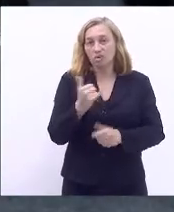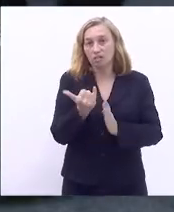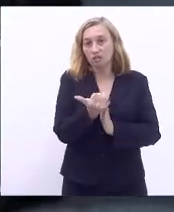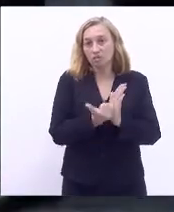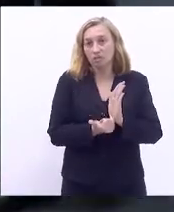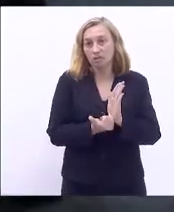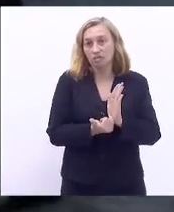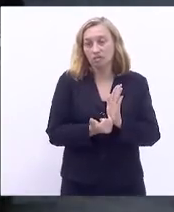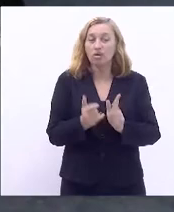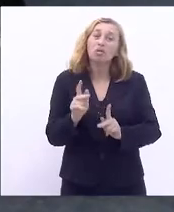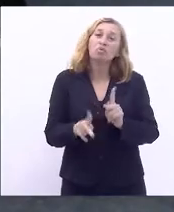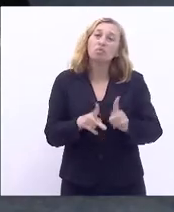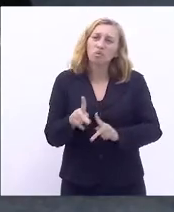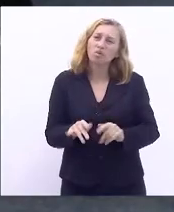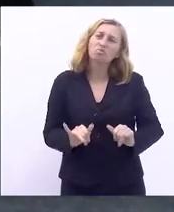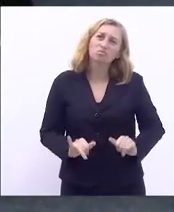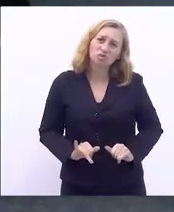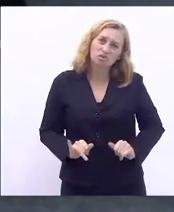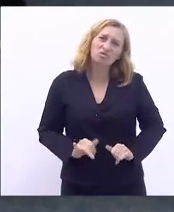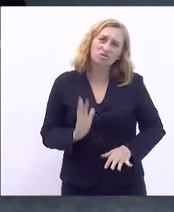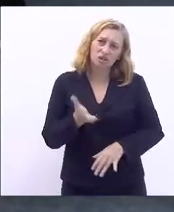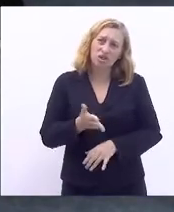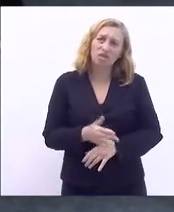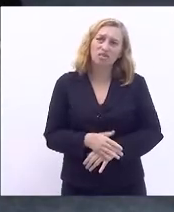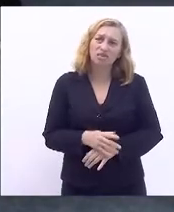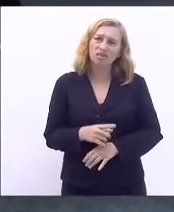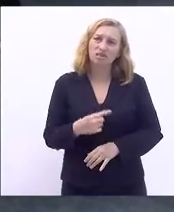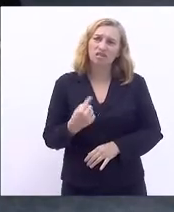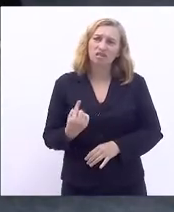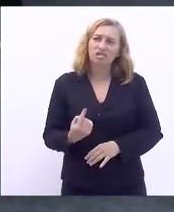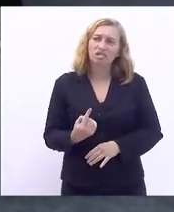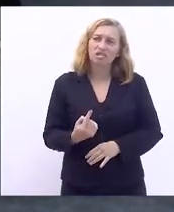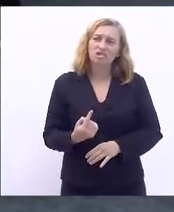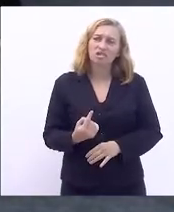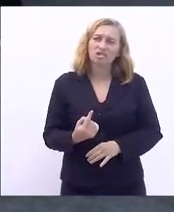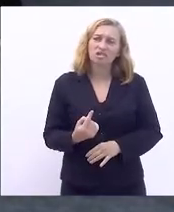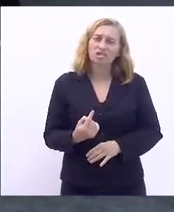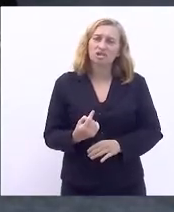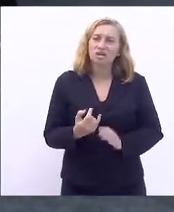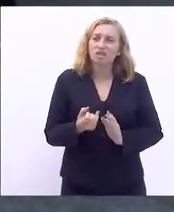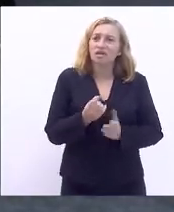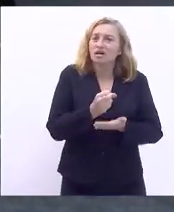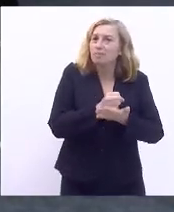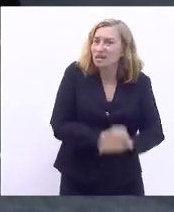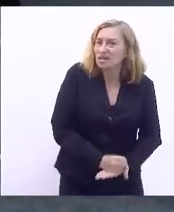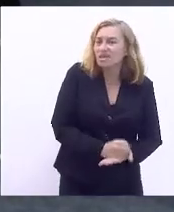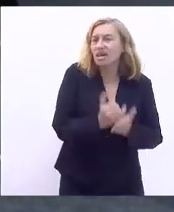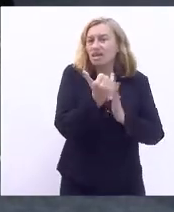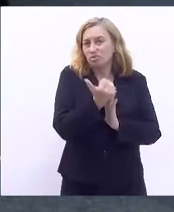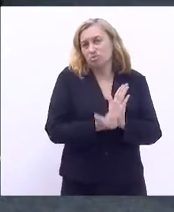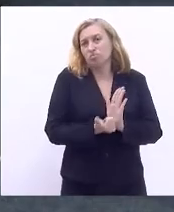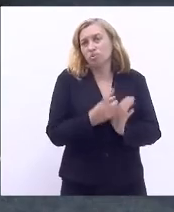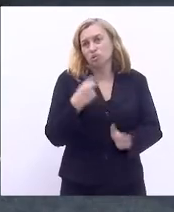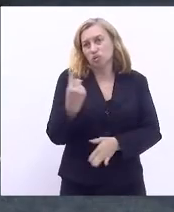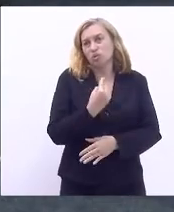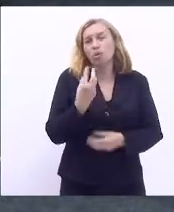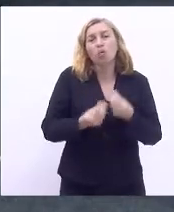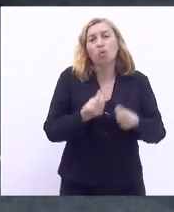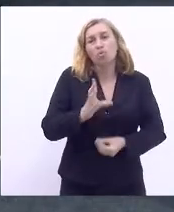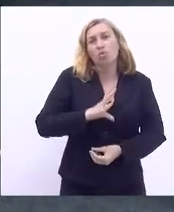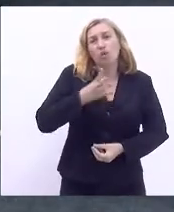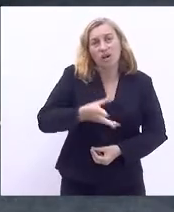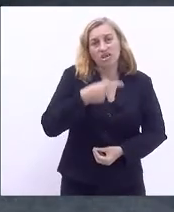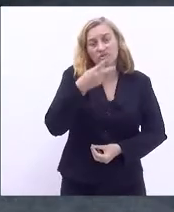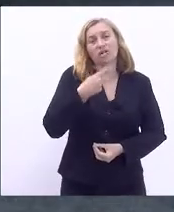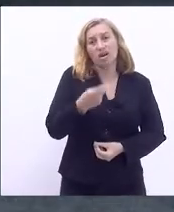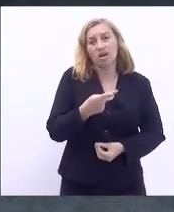a população já está sofrida com isso. A nossa carga tributária é uma coisa elevadíssima. Como é que nós vamos ter coragem de falar isso? É